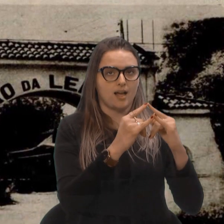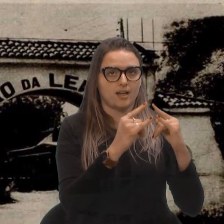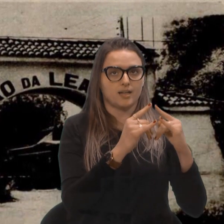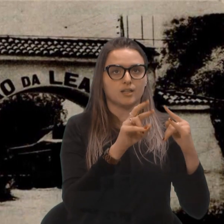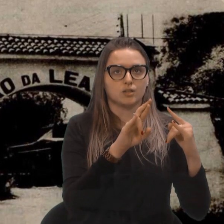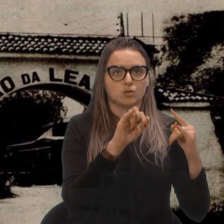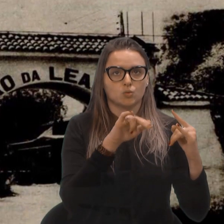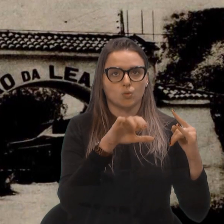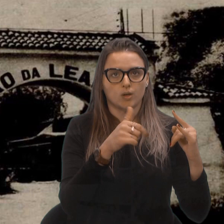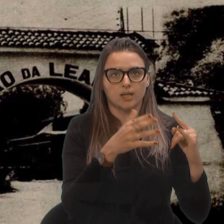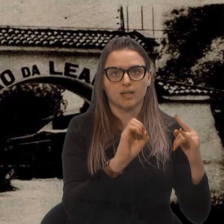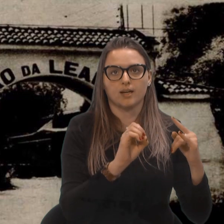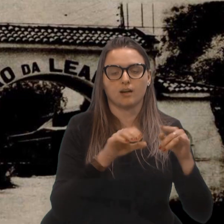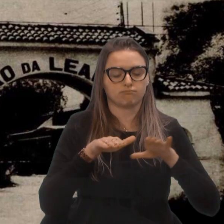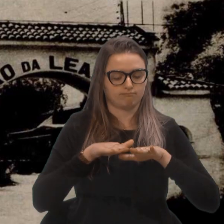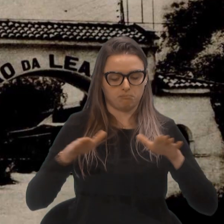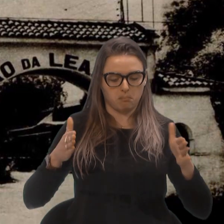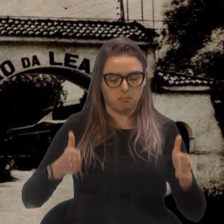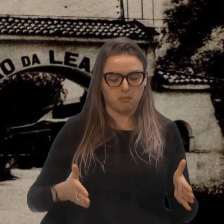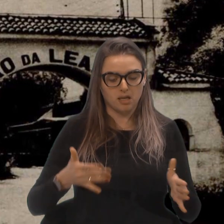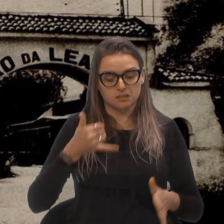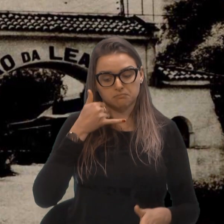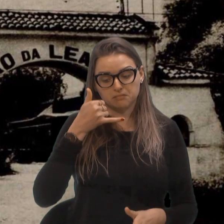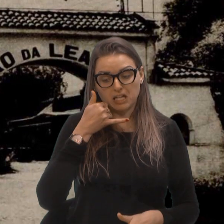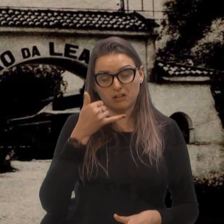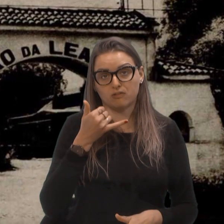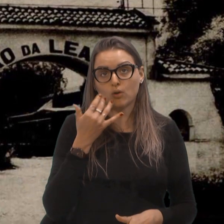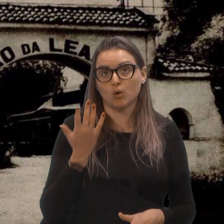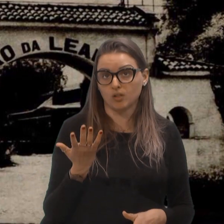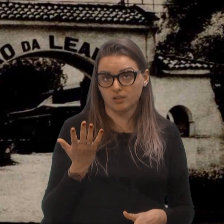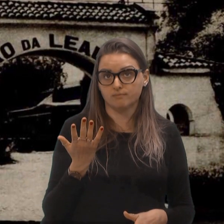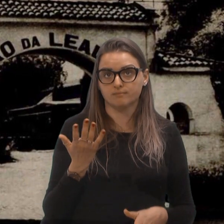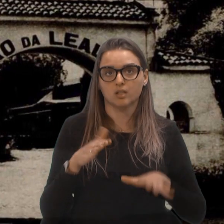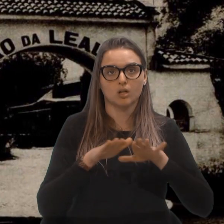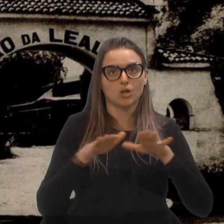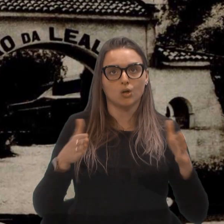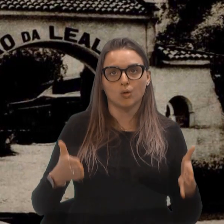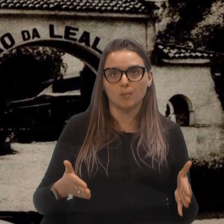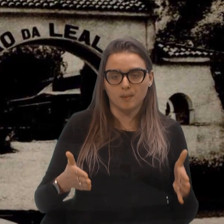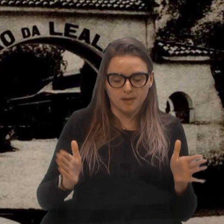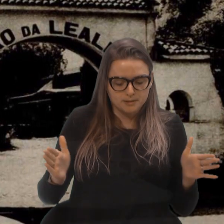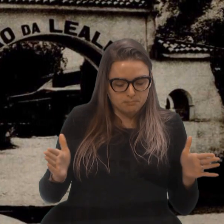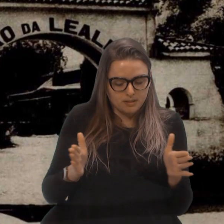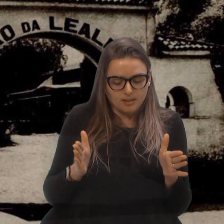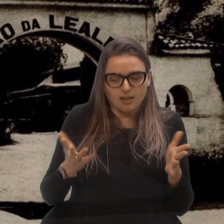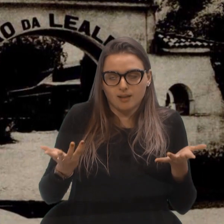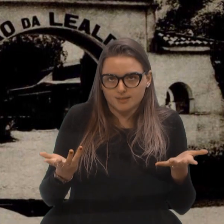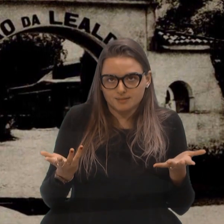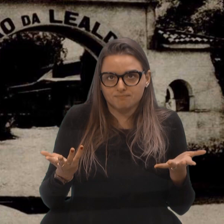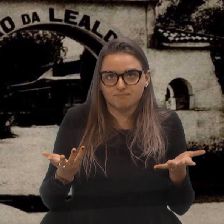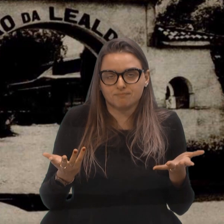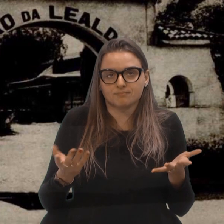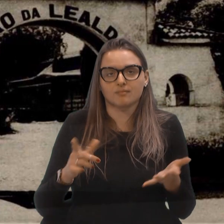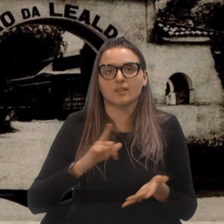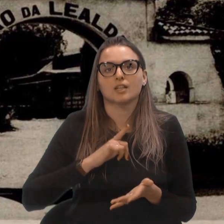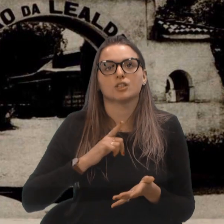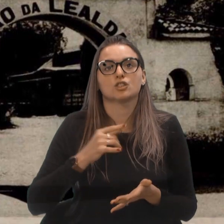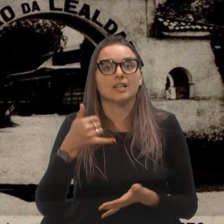Rincão, o que era? A nossa mesa de telefone era uma mesa, um birozinho com